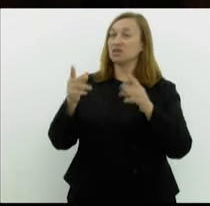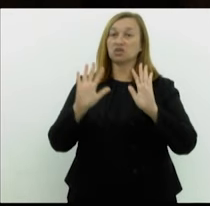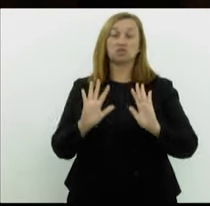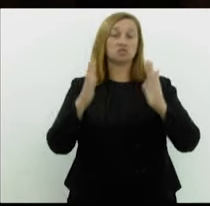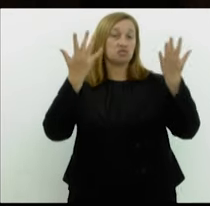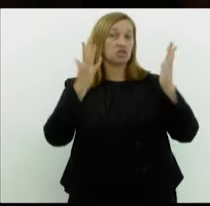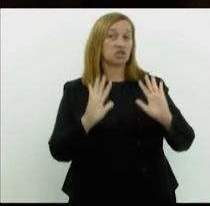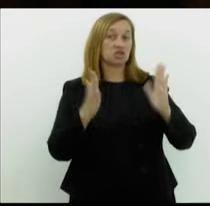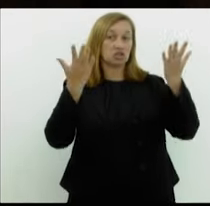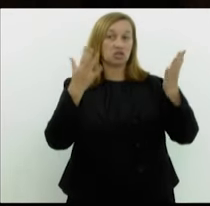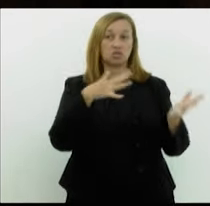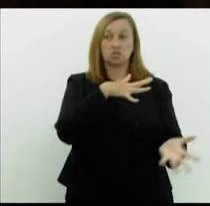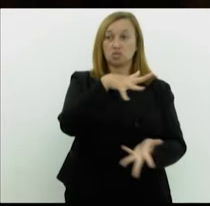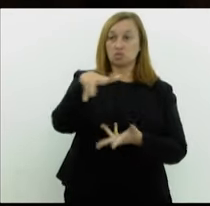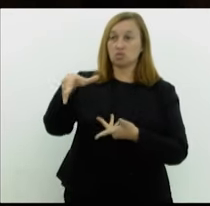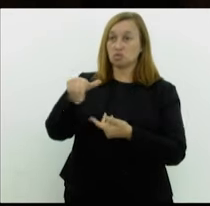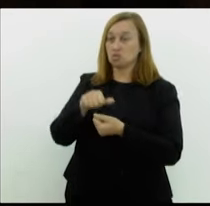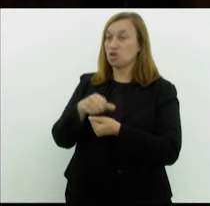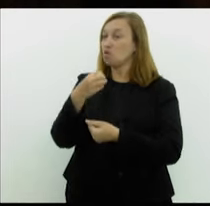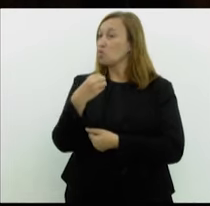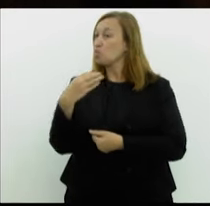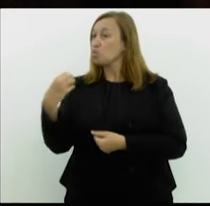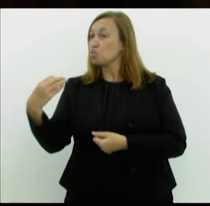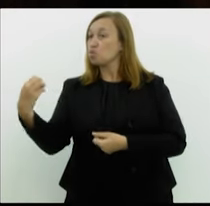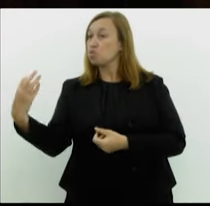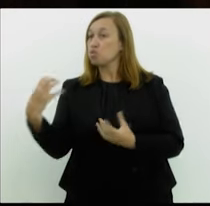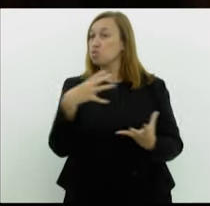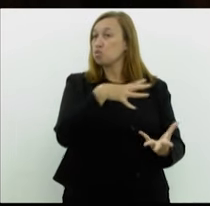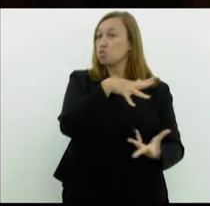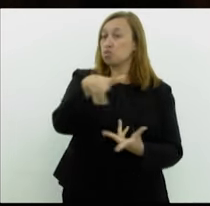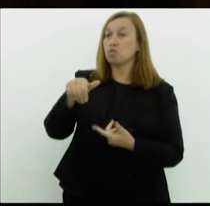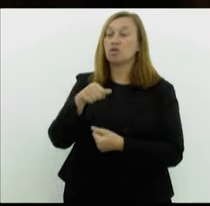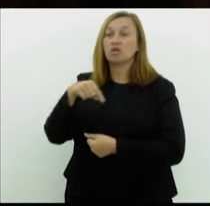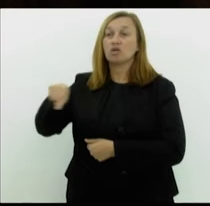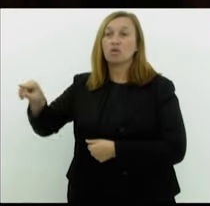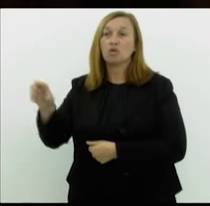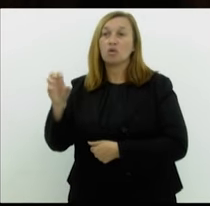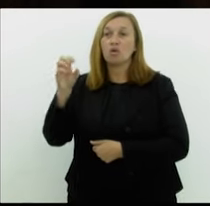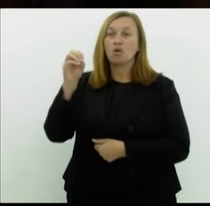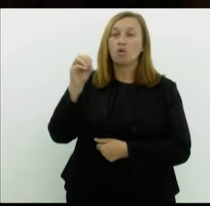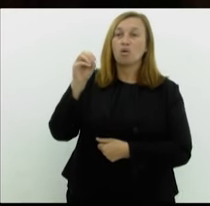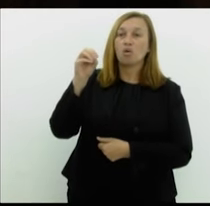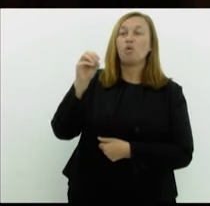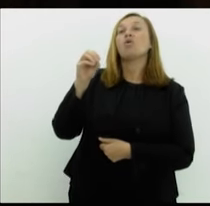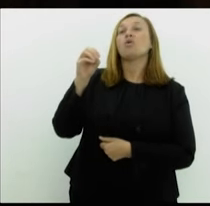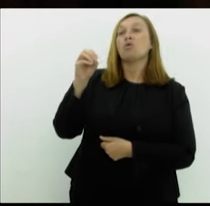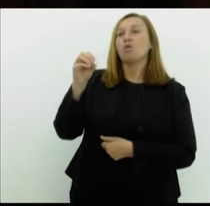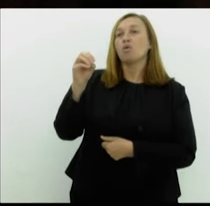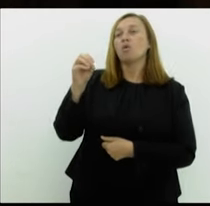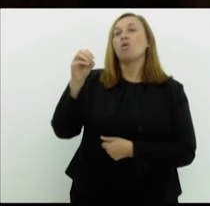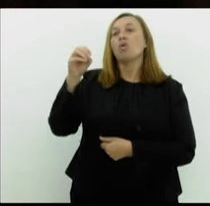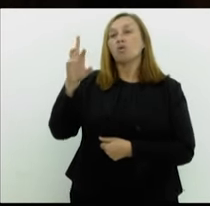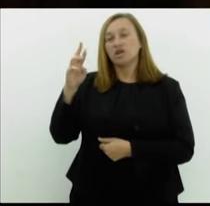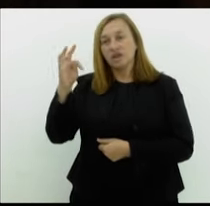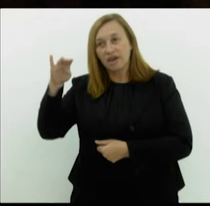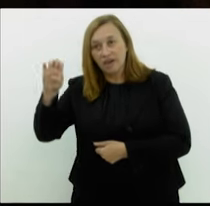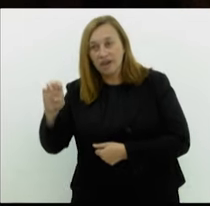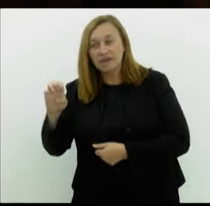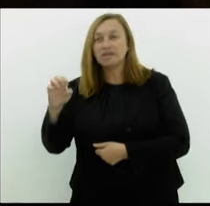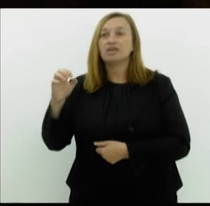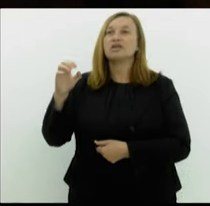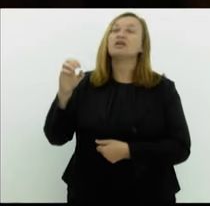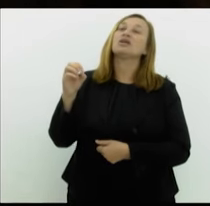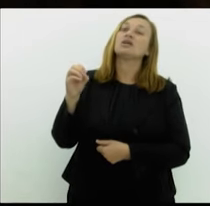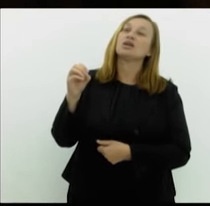internacionais, rodou boa parte do mundo, foi para o Oriente, foi para a Europa algumas vezes, foi para os Estados Unidos